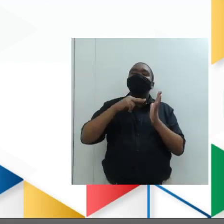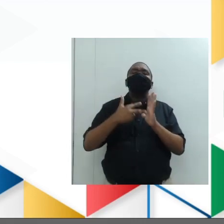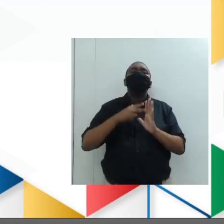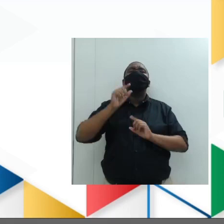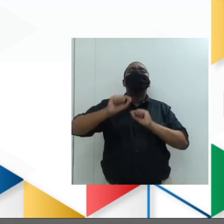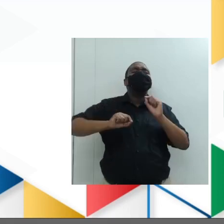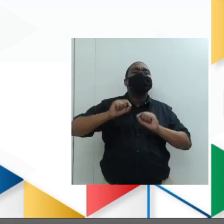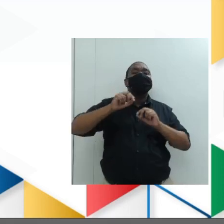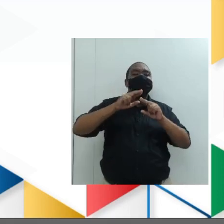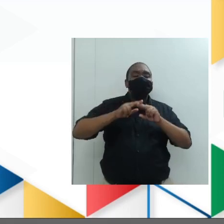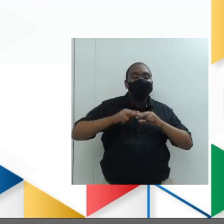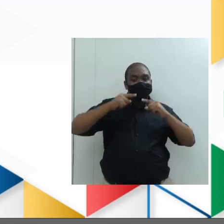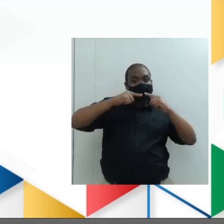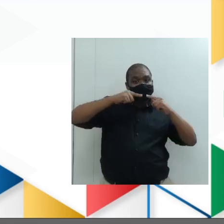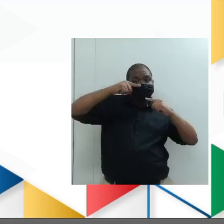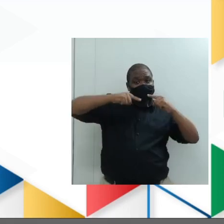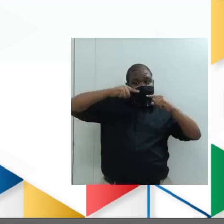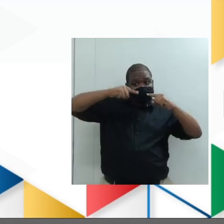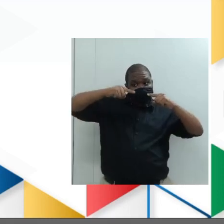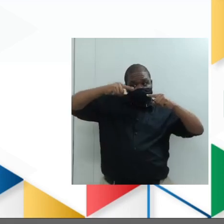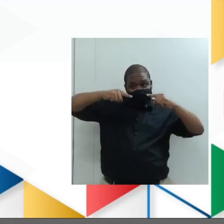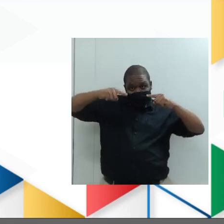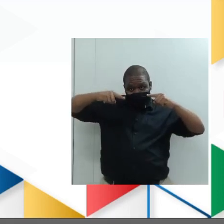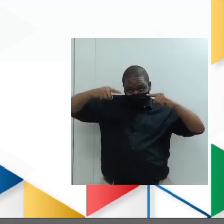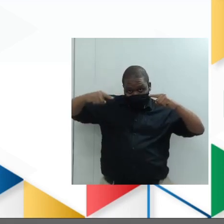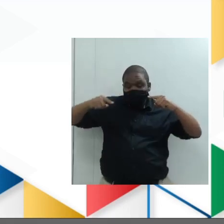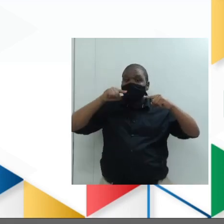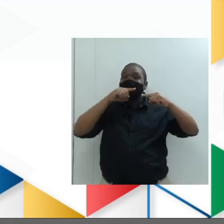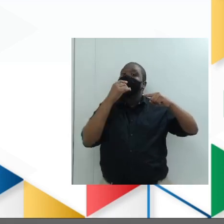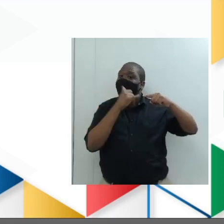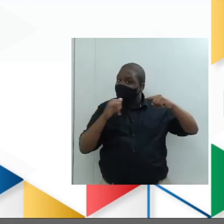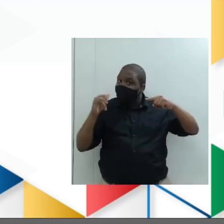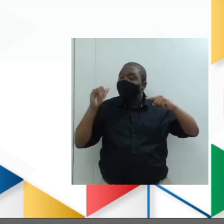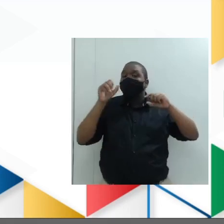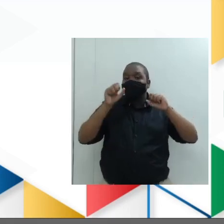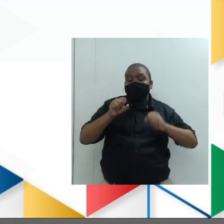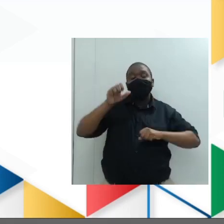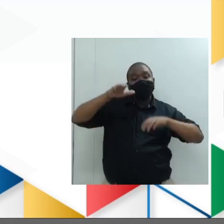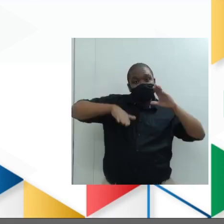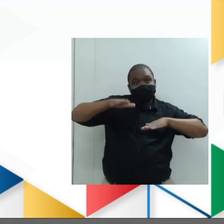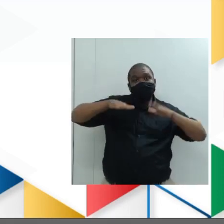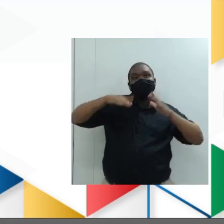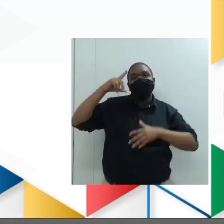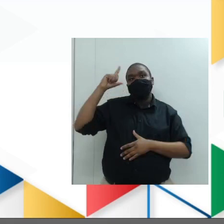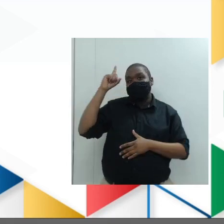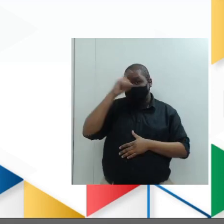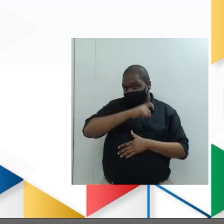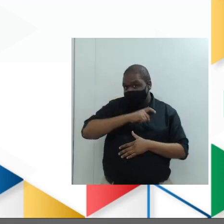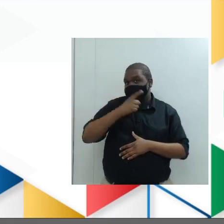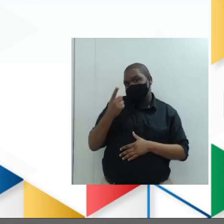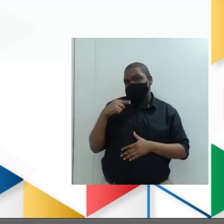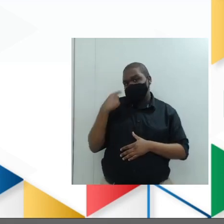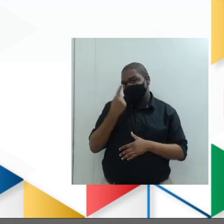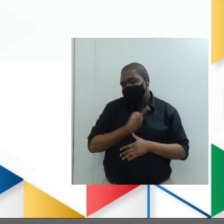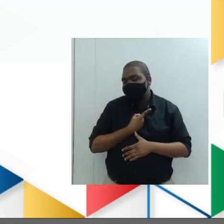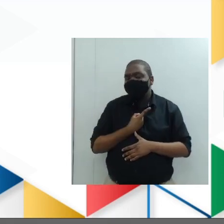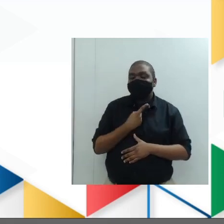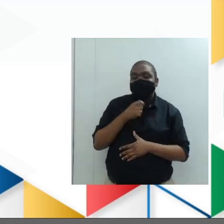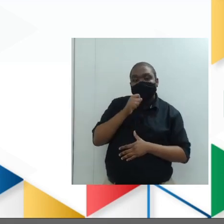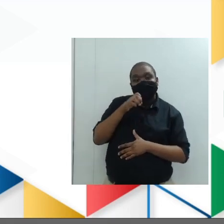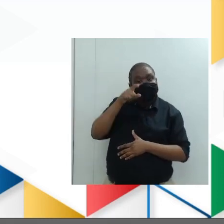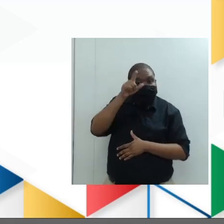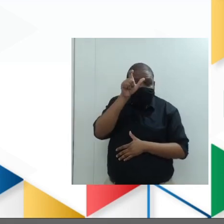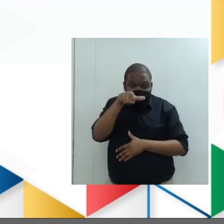representados por esquemas que podem ser bastante complexos, caso aí a gente não